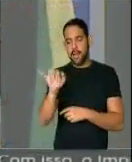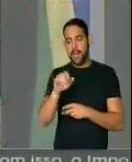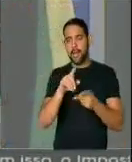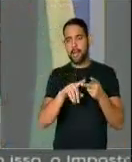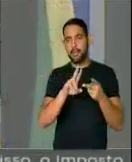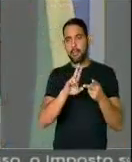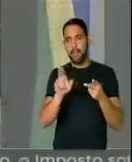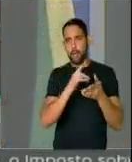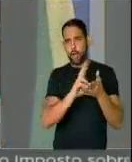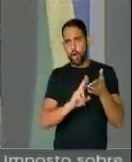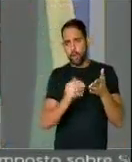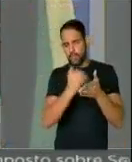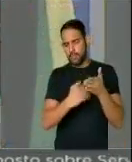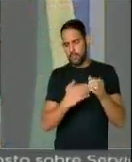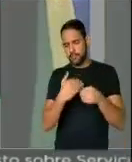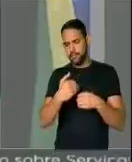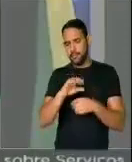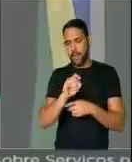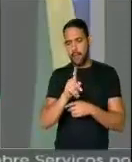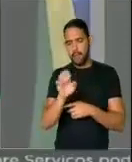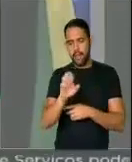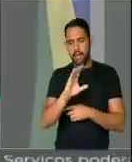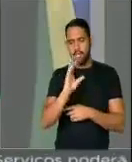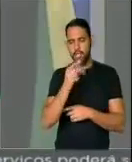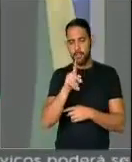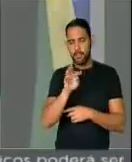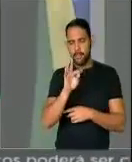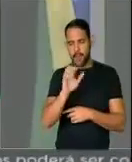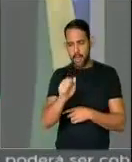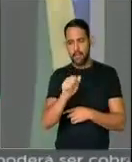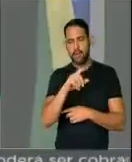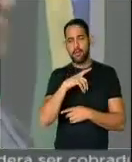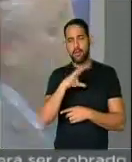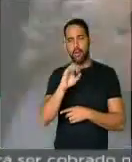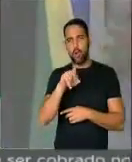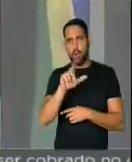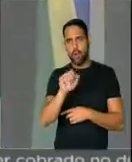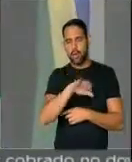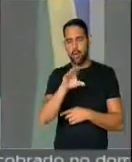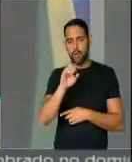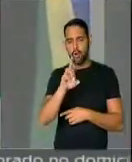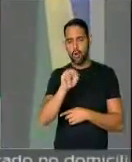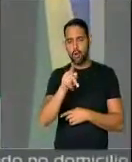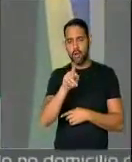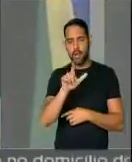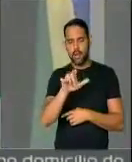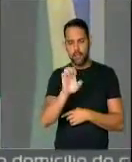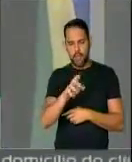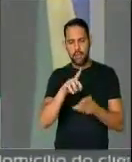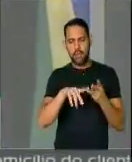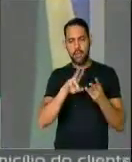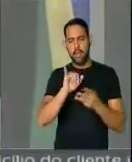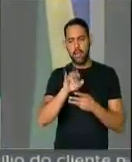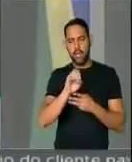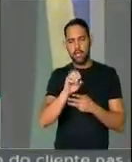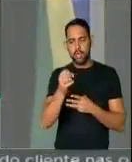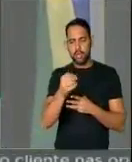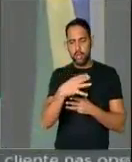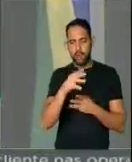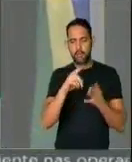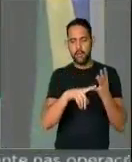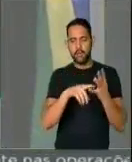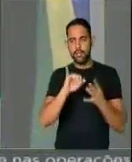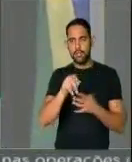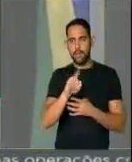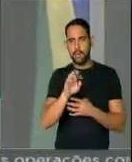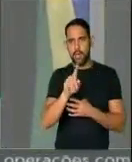Barra de Santo Antônio, Cajueiro, Capela, Champreta, Colônia Leopoldina, Coruripe, Coqueiro Seco, Igreja Nova,